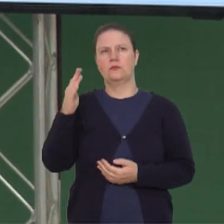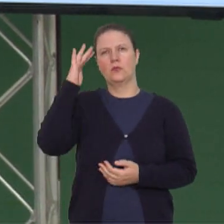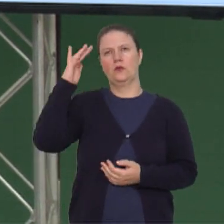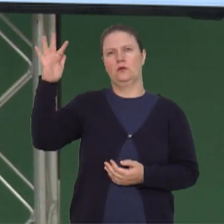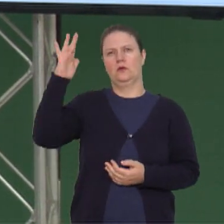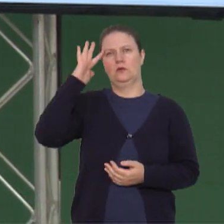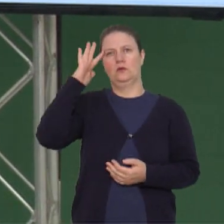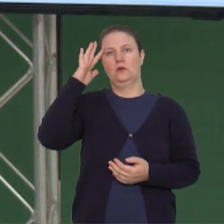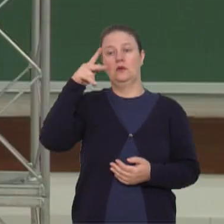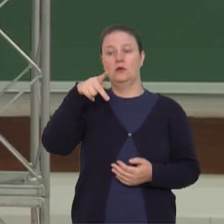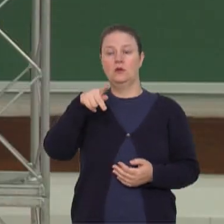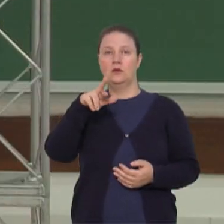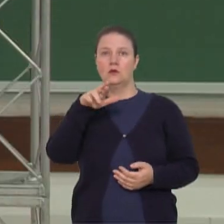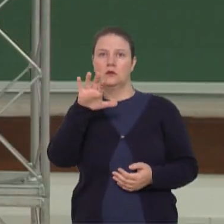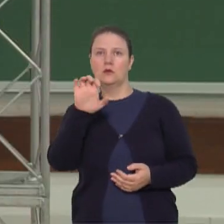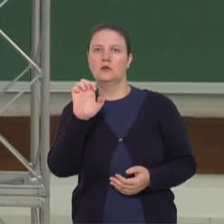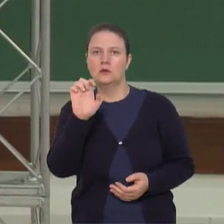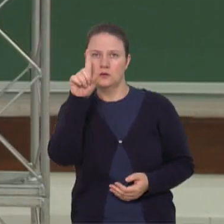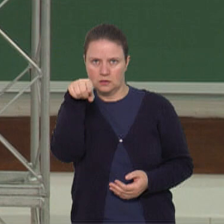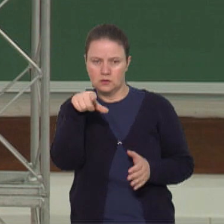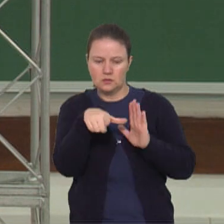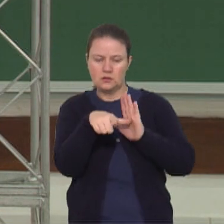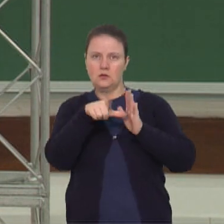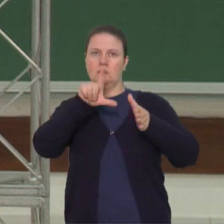Filosofia pré-socrática.